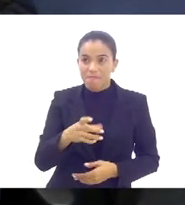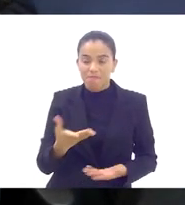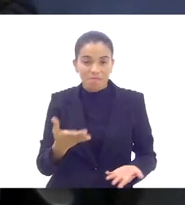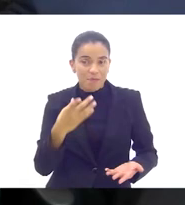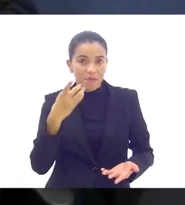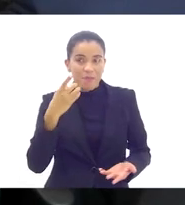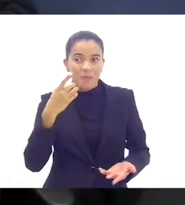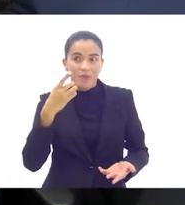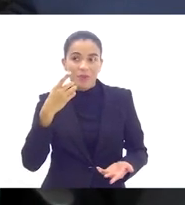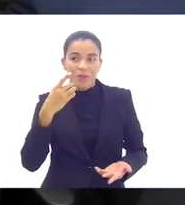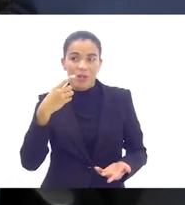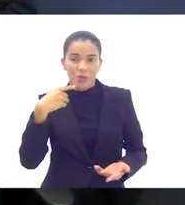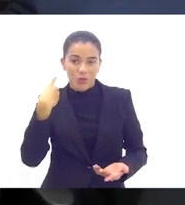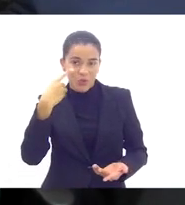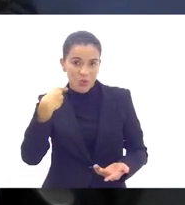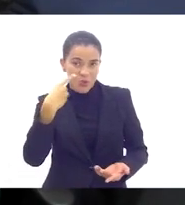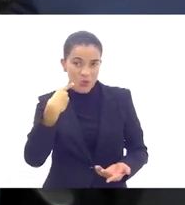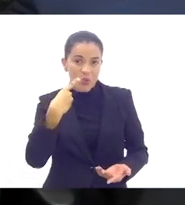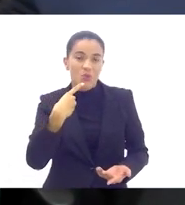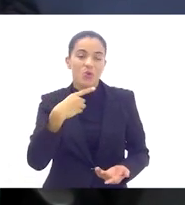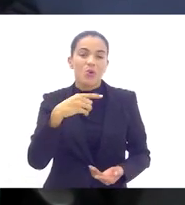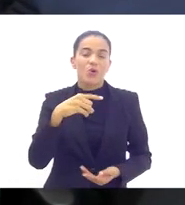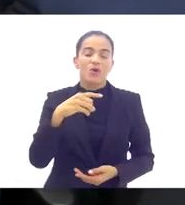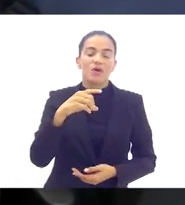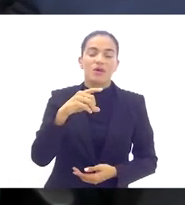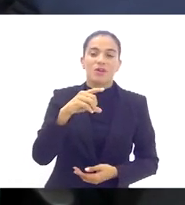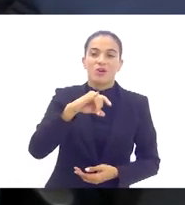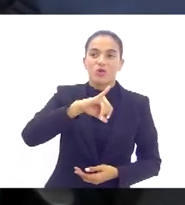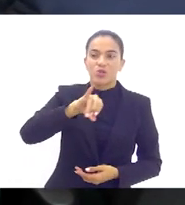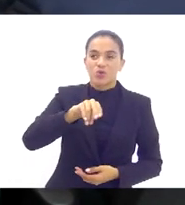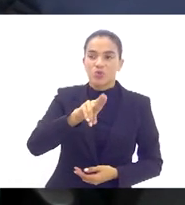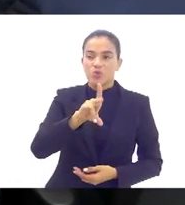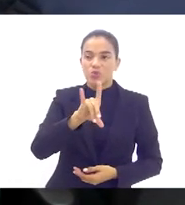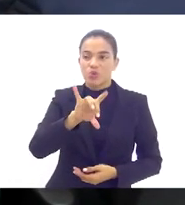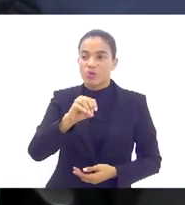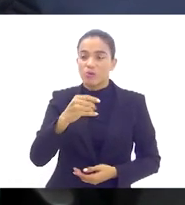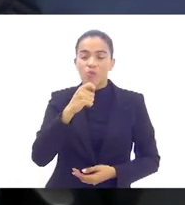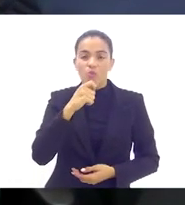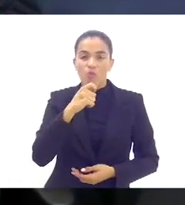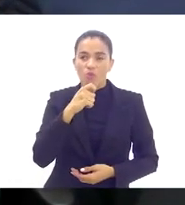Doutor, é o Júlio César, né, da Cefaz, obrigado pela presença. Nada